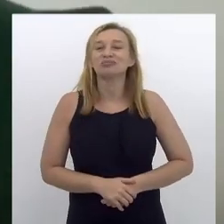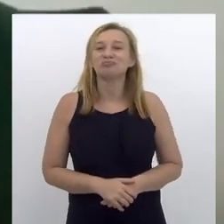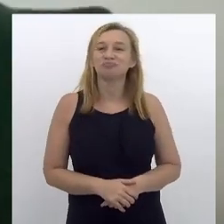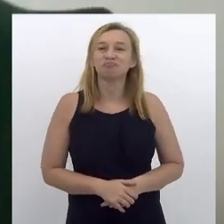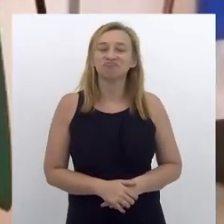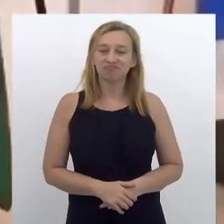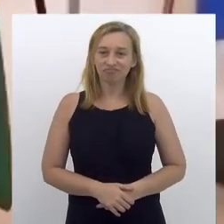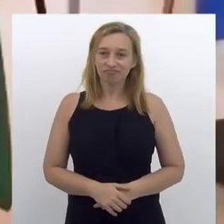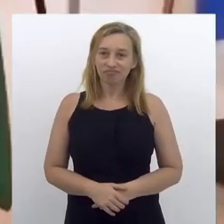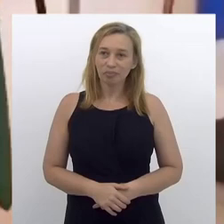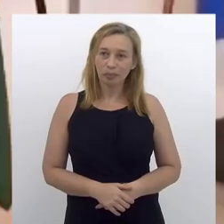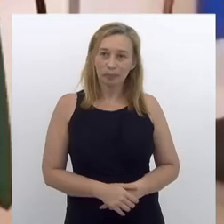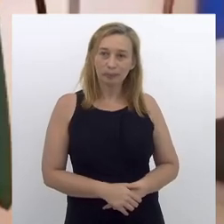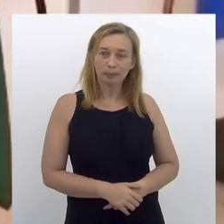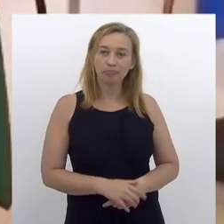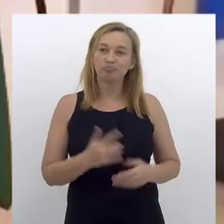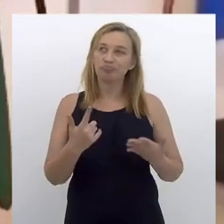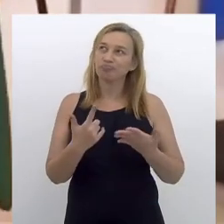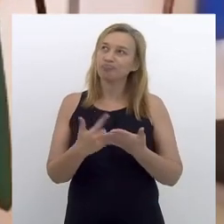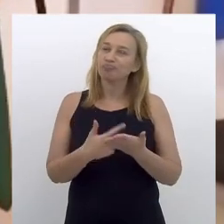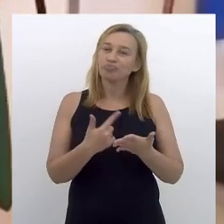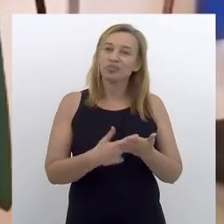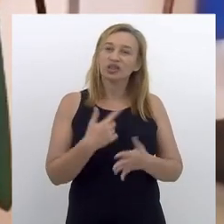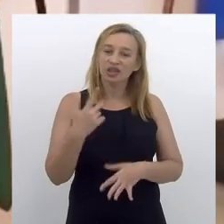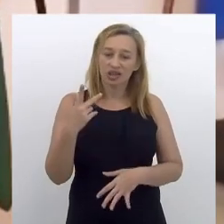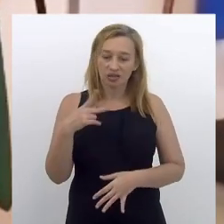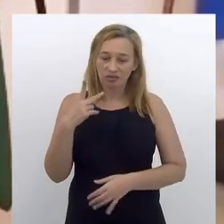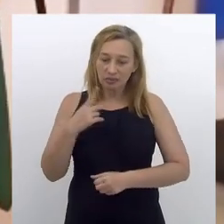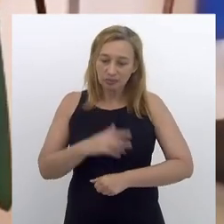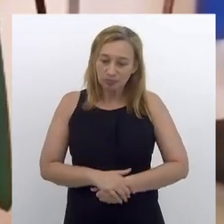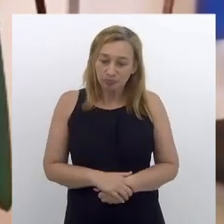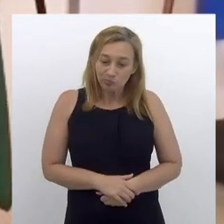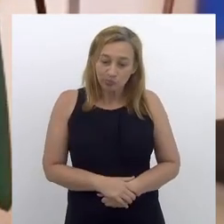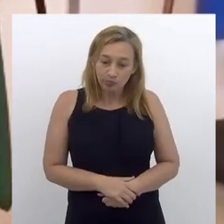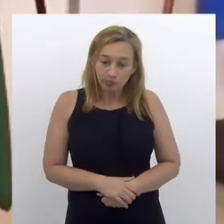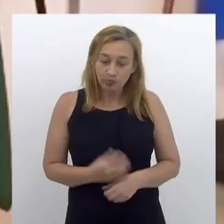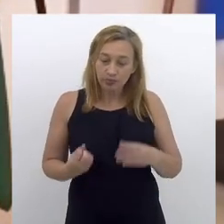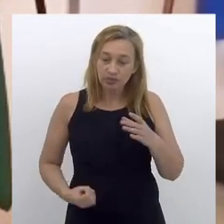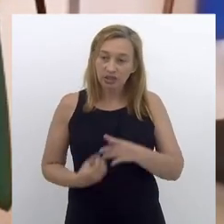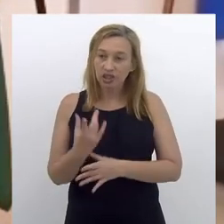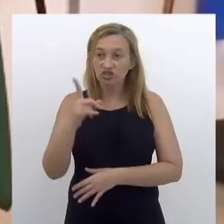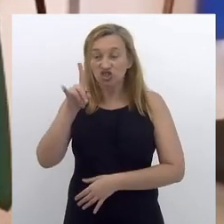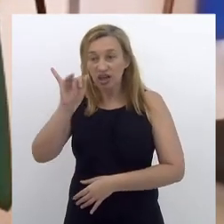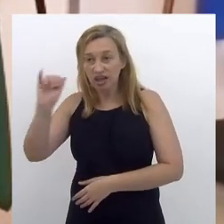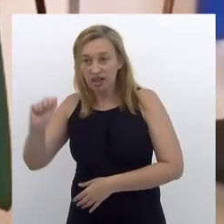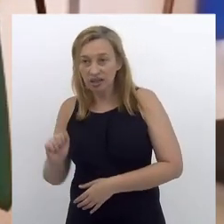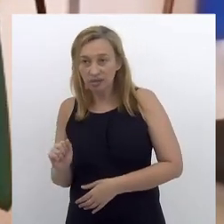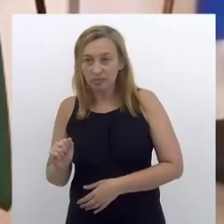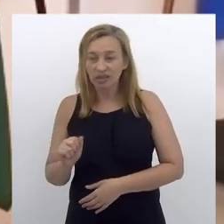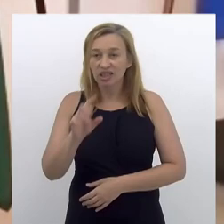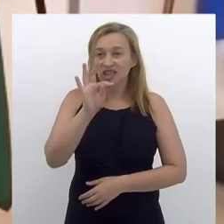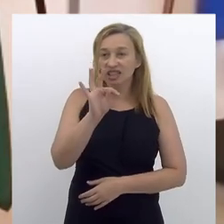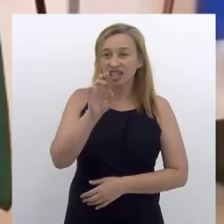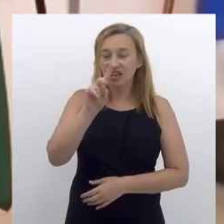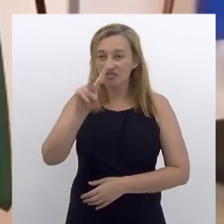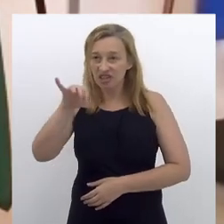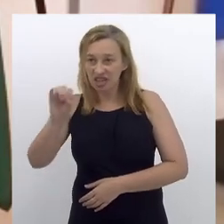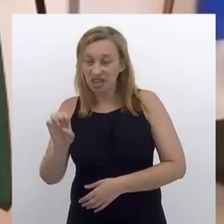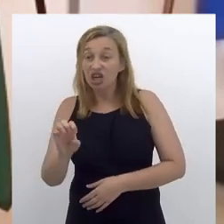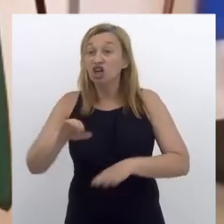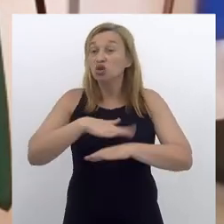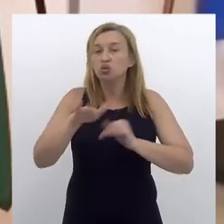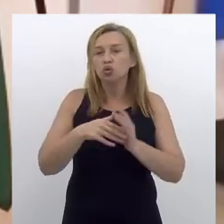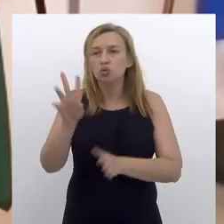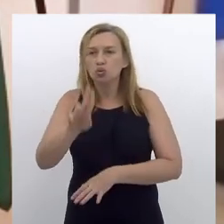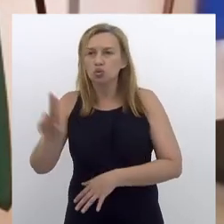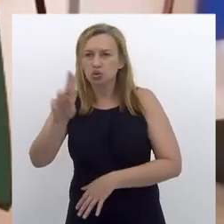né? Um dos livros que eu sou autor, que é Cartas a um Jovem Engenheiro, eu criei um diagrama chamado lá Tervik,